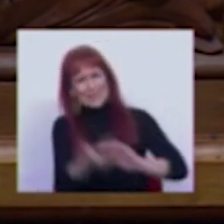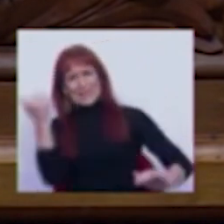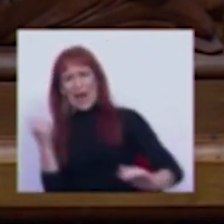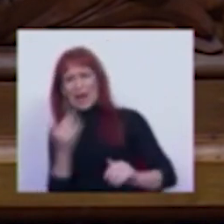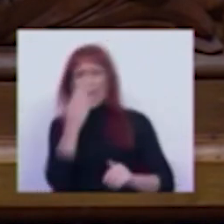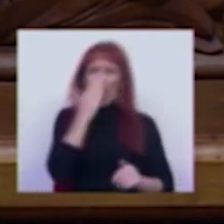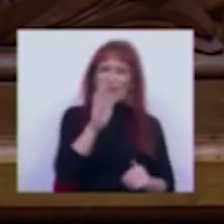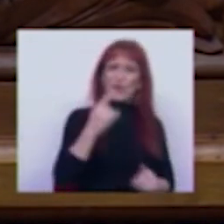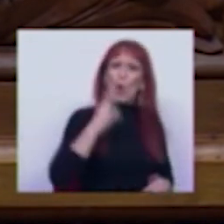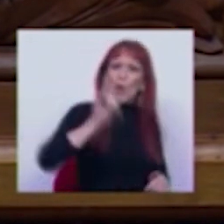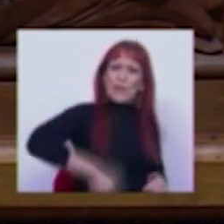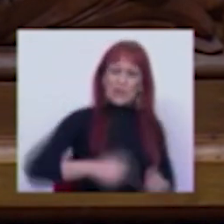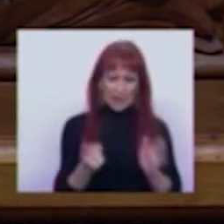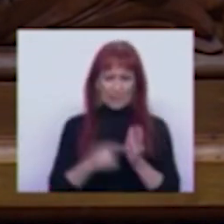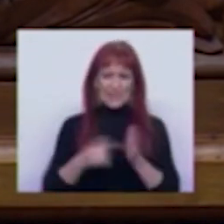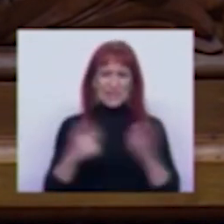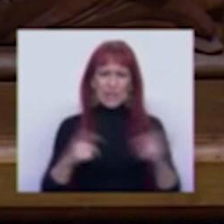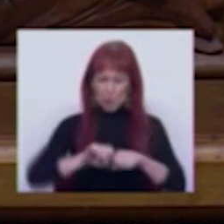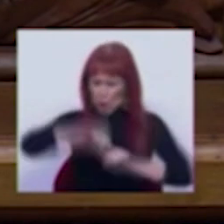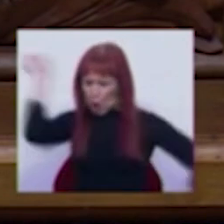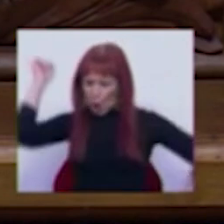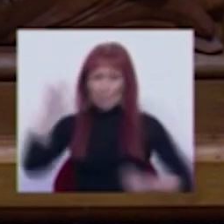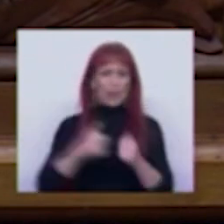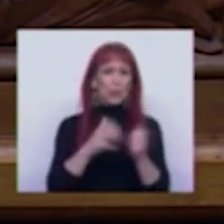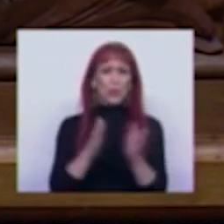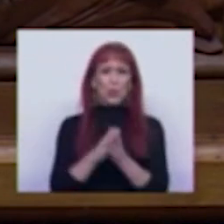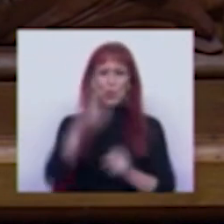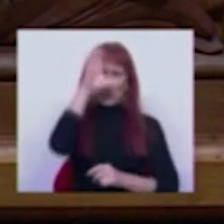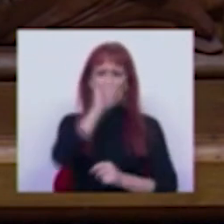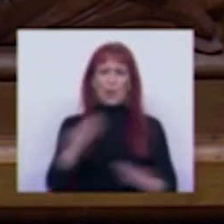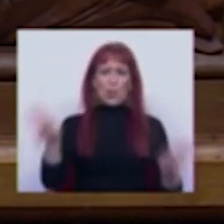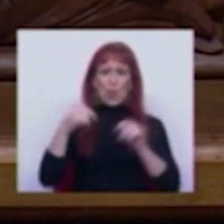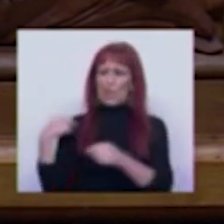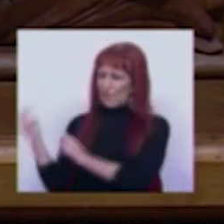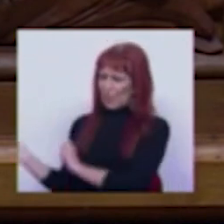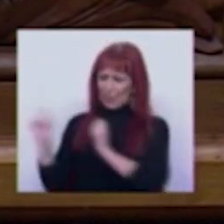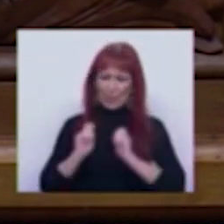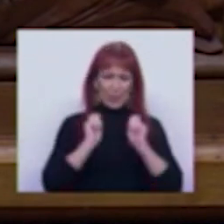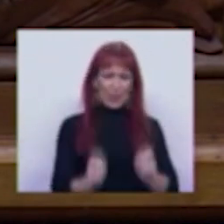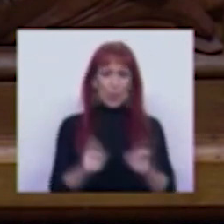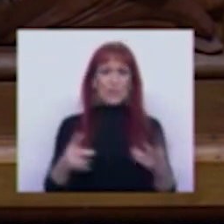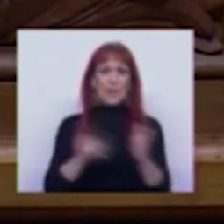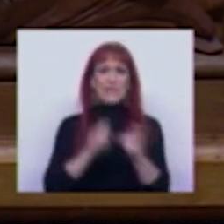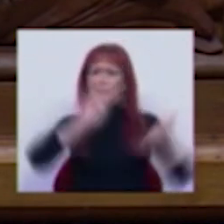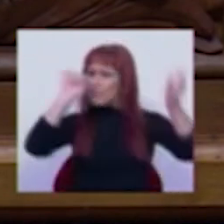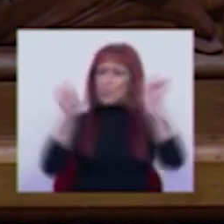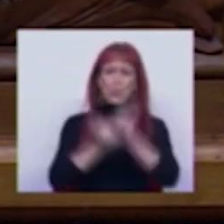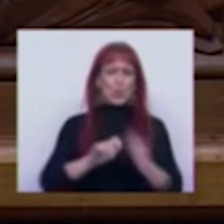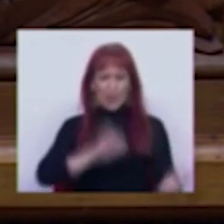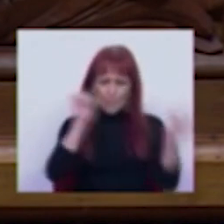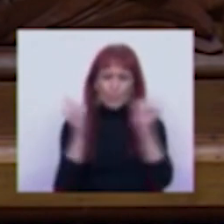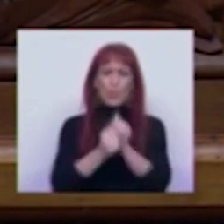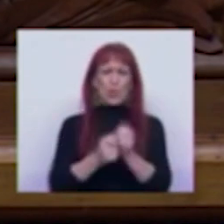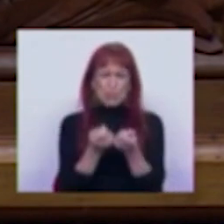estar na frente, é preciso romper com tudo aquilo que o Estado Novo ainda nos deixou. É preciso mudar, mudar